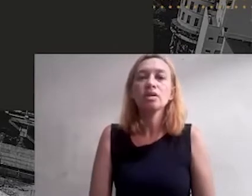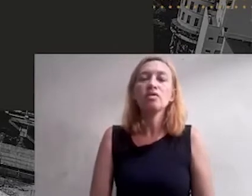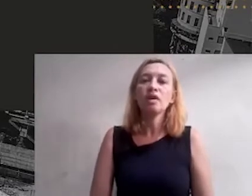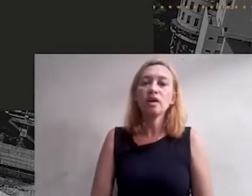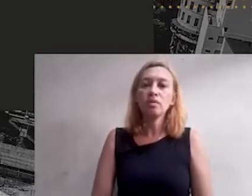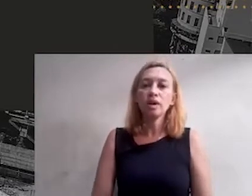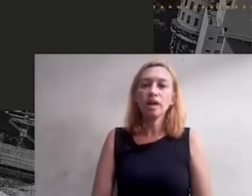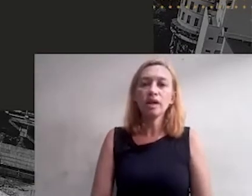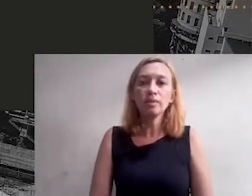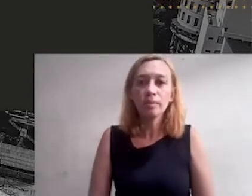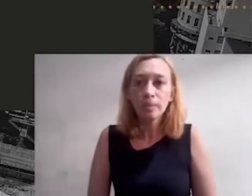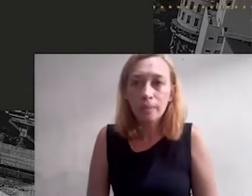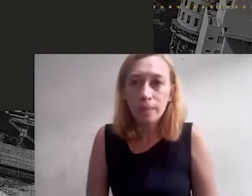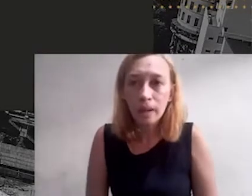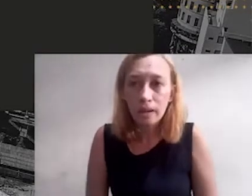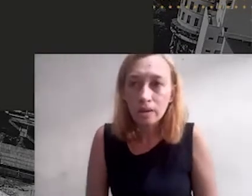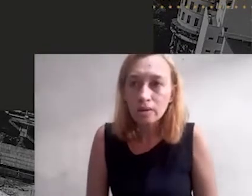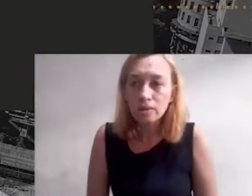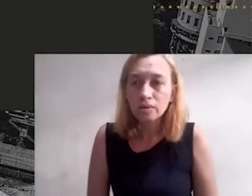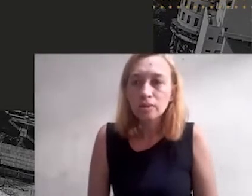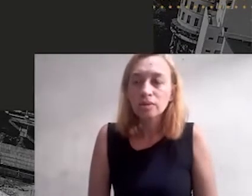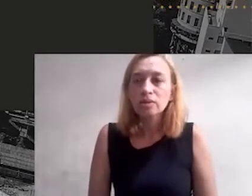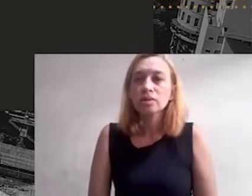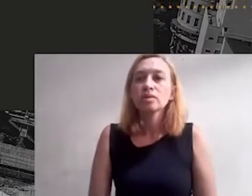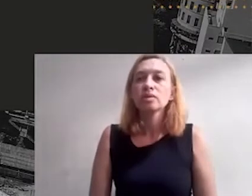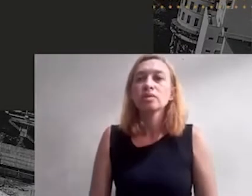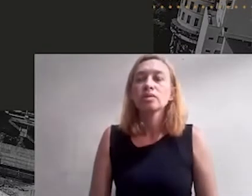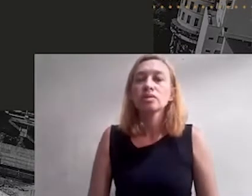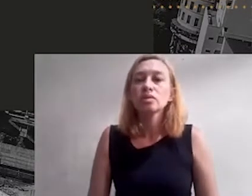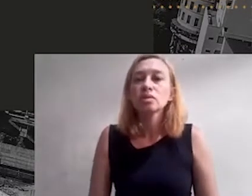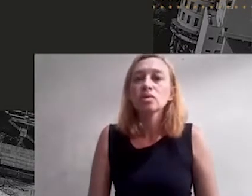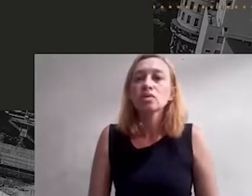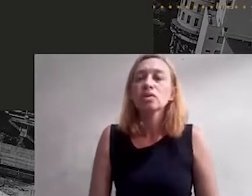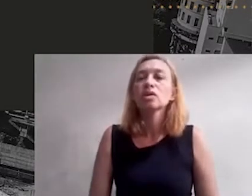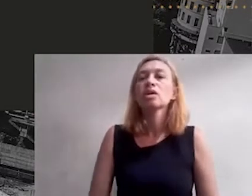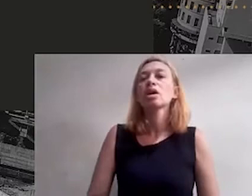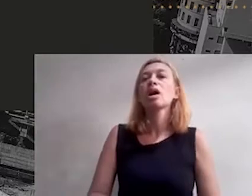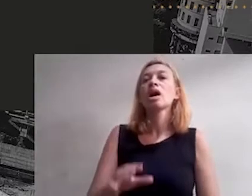d'água em jatos de baixa altitude